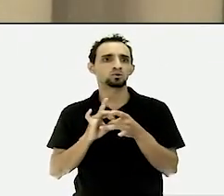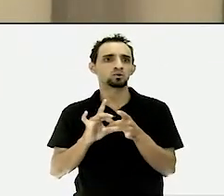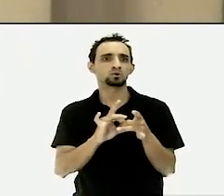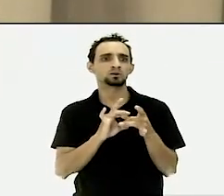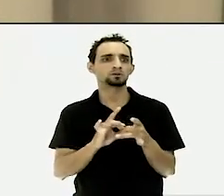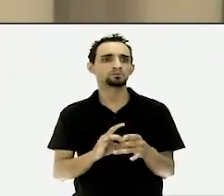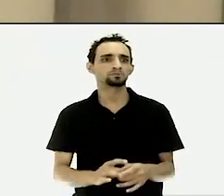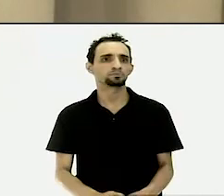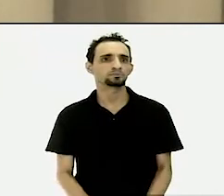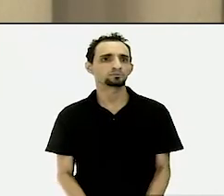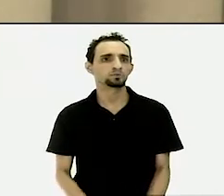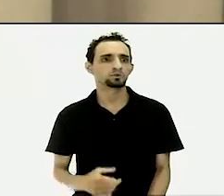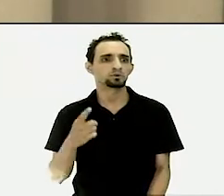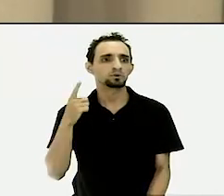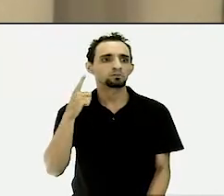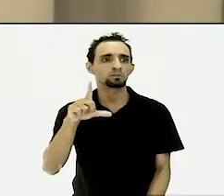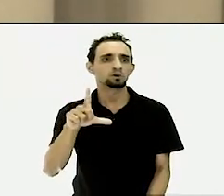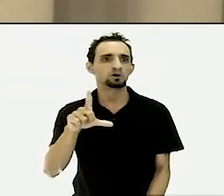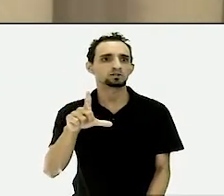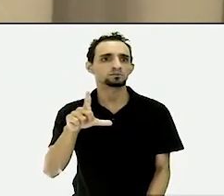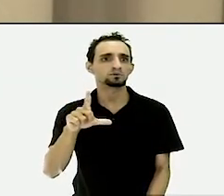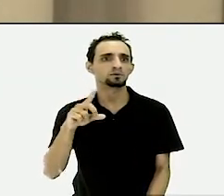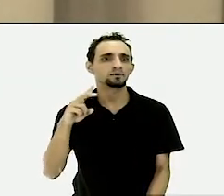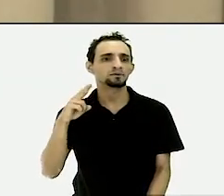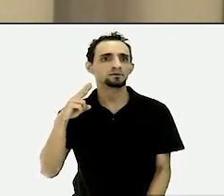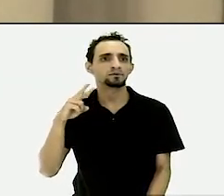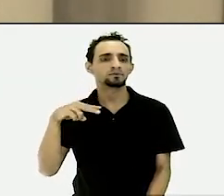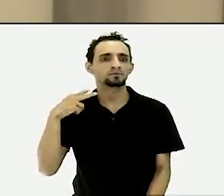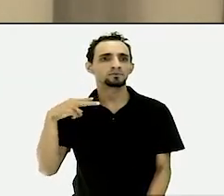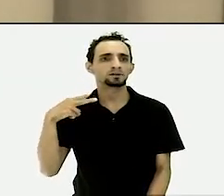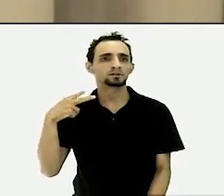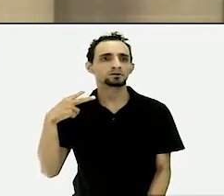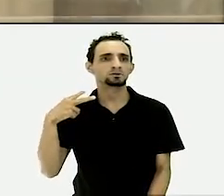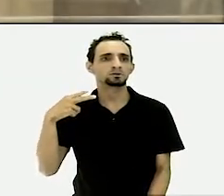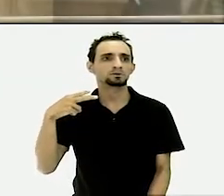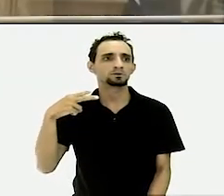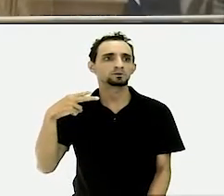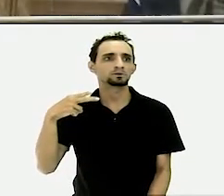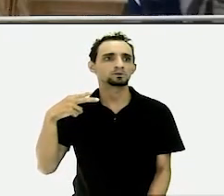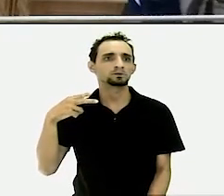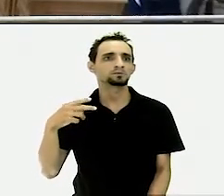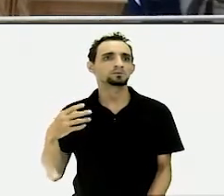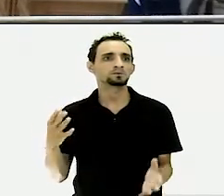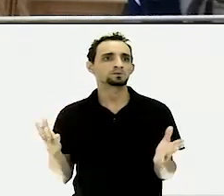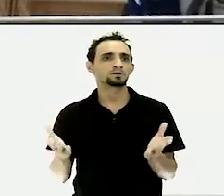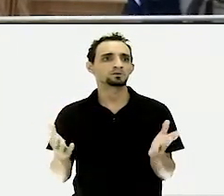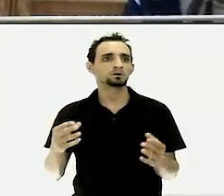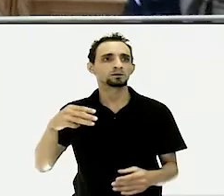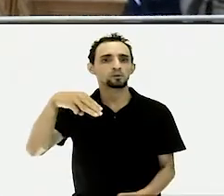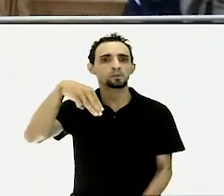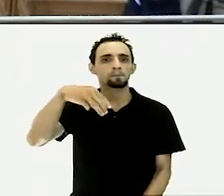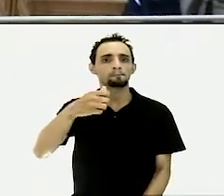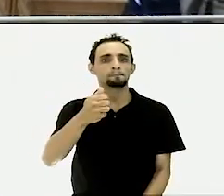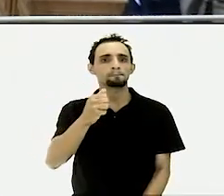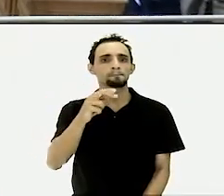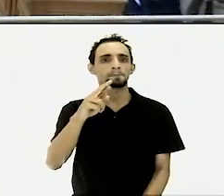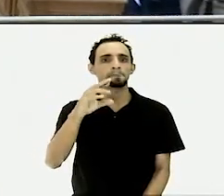importante. Próximo vereador inscrito para uso da tribuna, Marcos Roberto Dias.